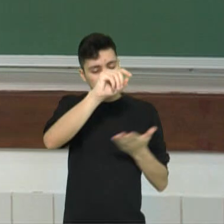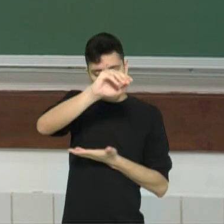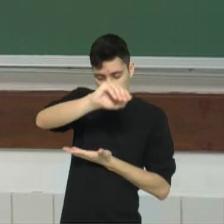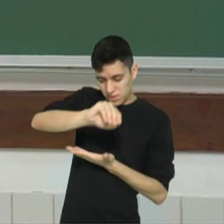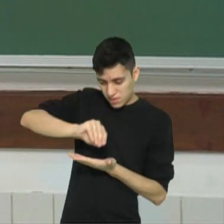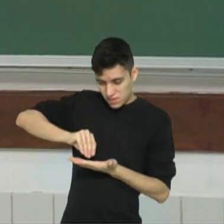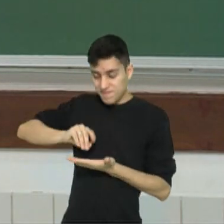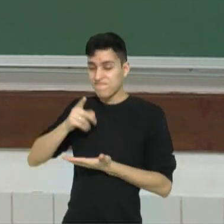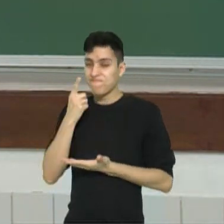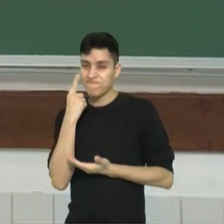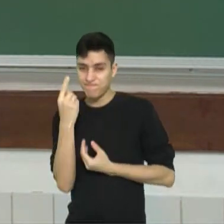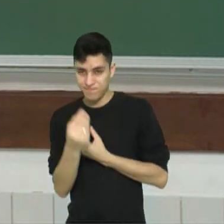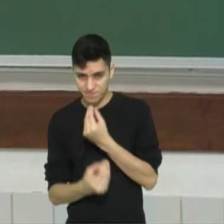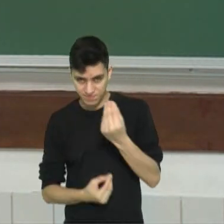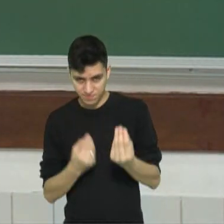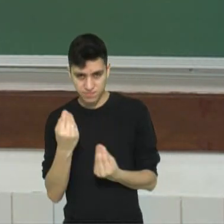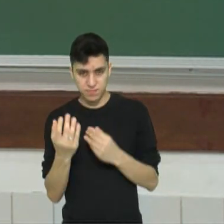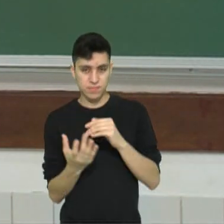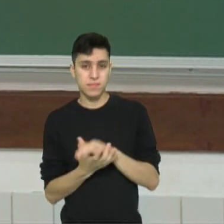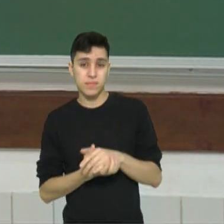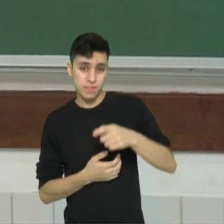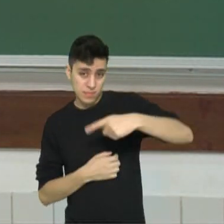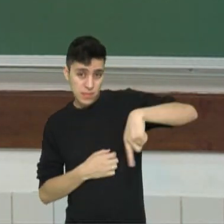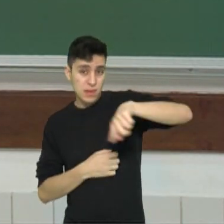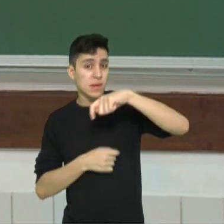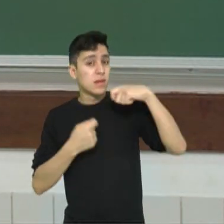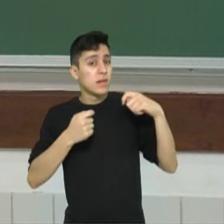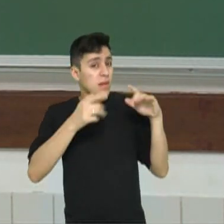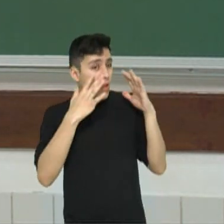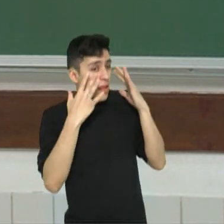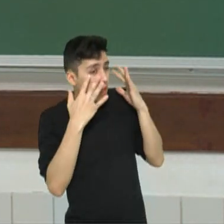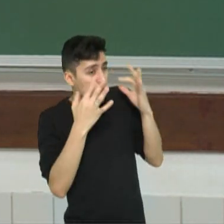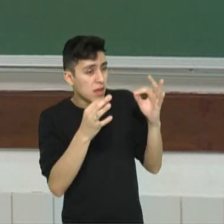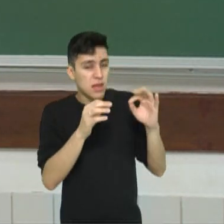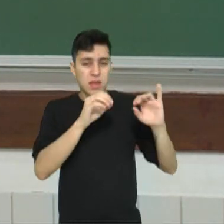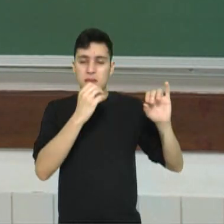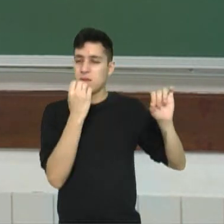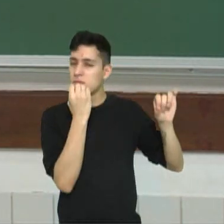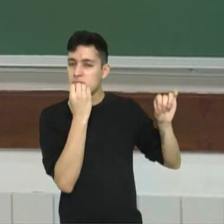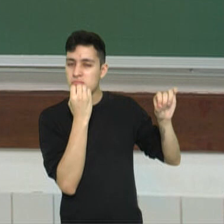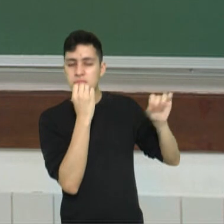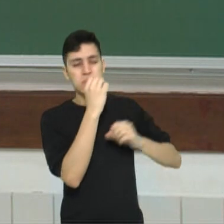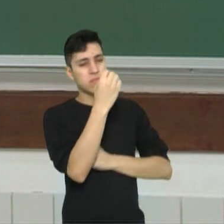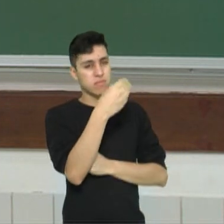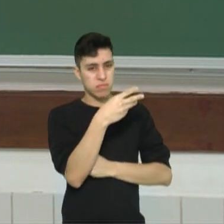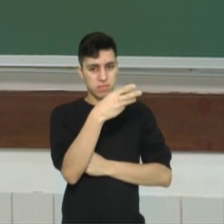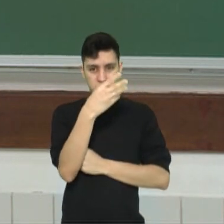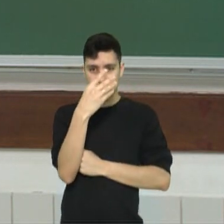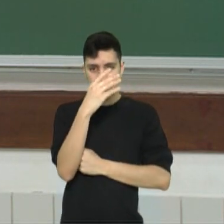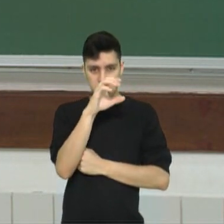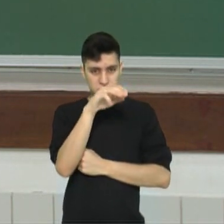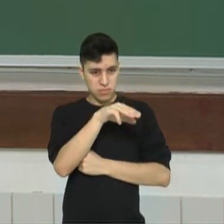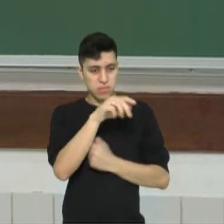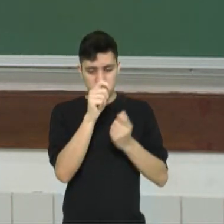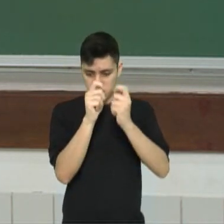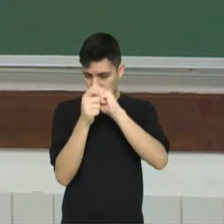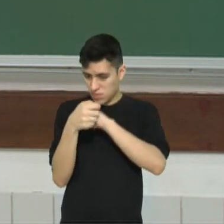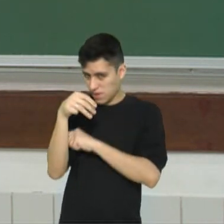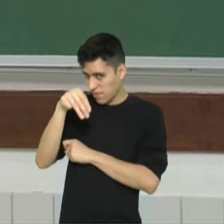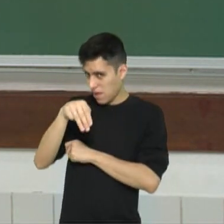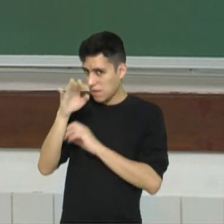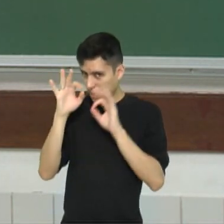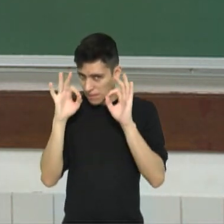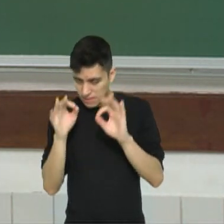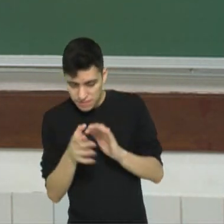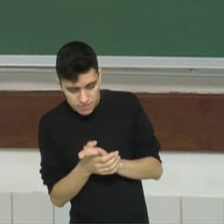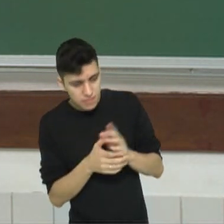aqui no enunciado. Algo que você tem que destacar. Ali, ó, então, o comprimento da flauta, 34 centímetros, que vamos precisar converter para metro.